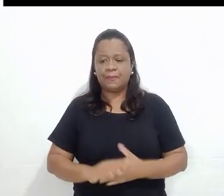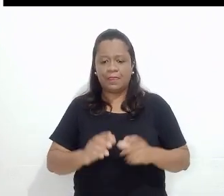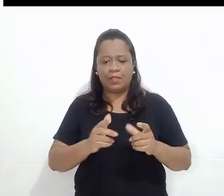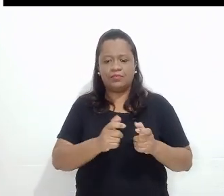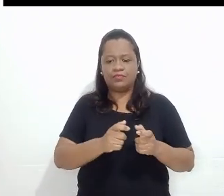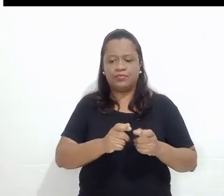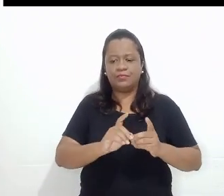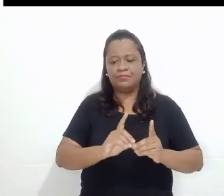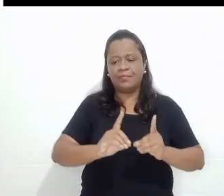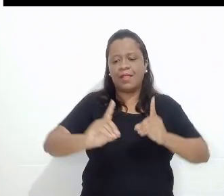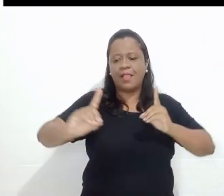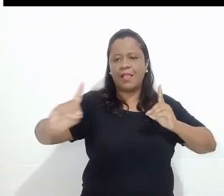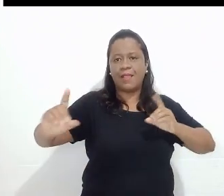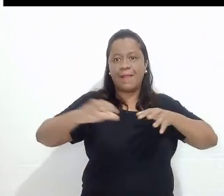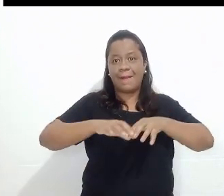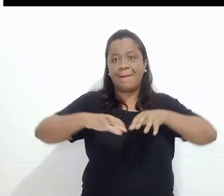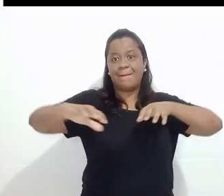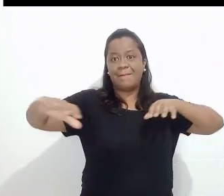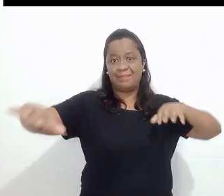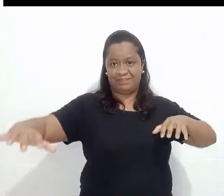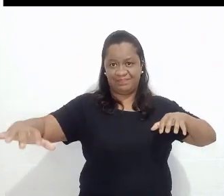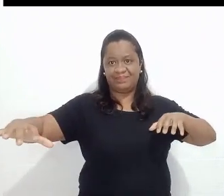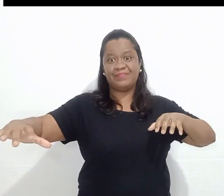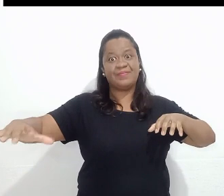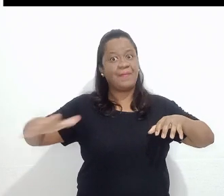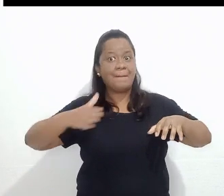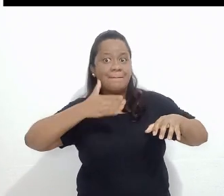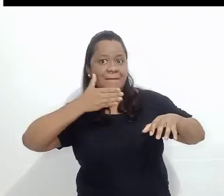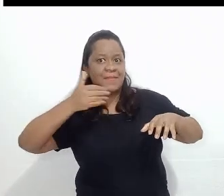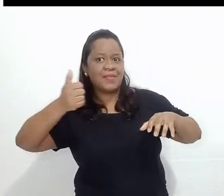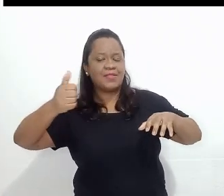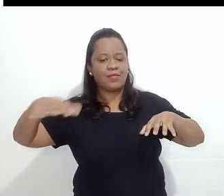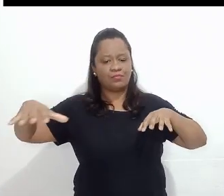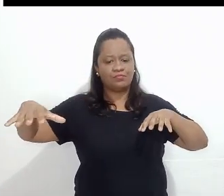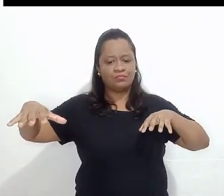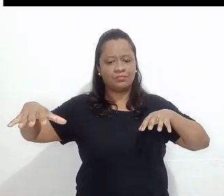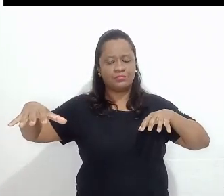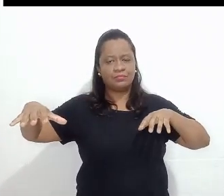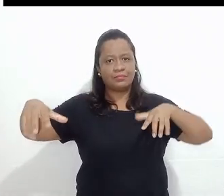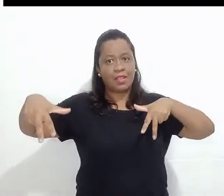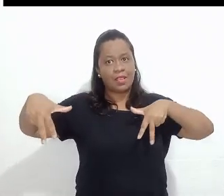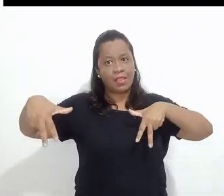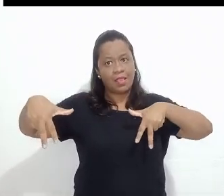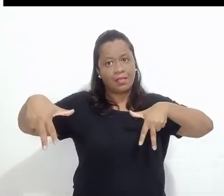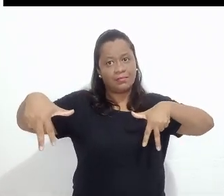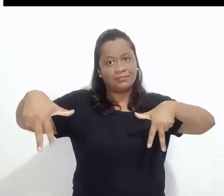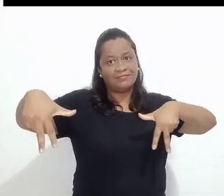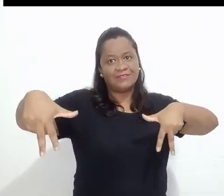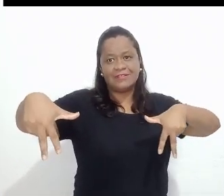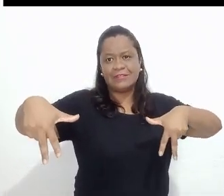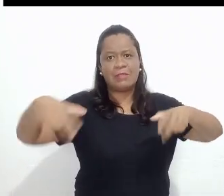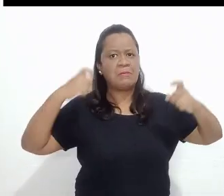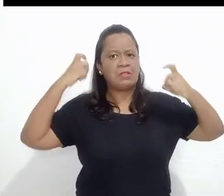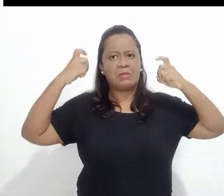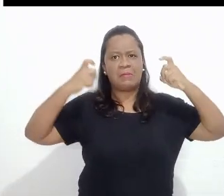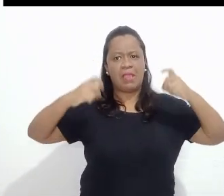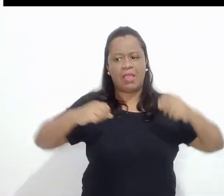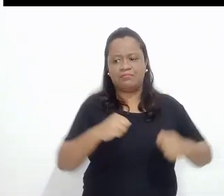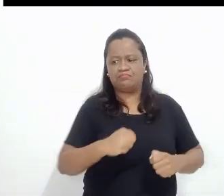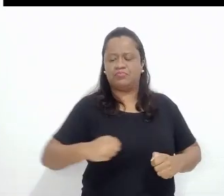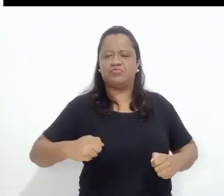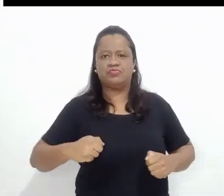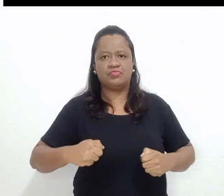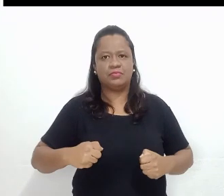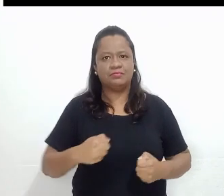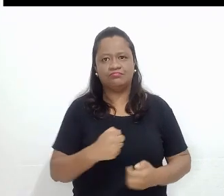grudado na câmera, já é melhor um pouquinho, né? Porque aí ele caminha ao lado sem se preocupar em dar um tranco, né, na câmera, alguma